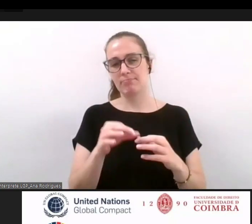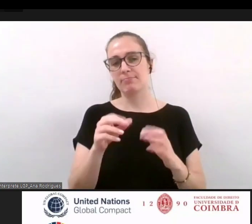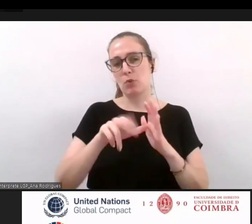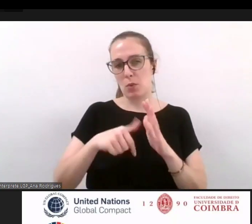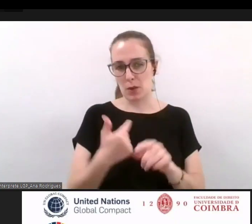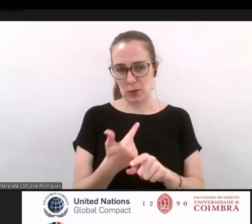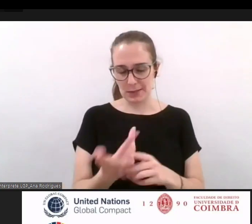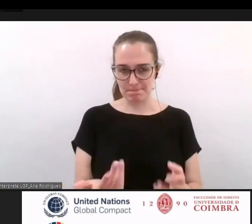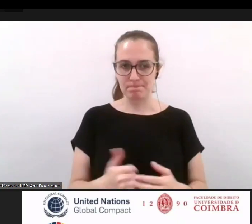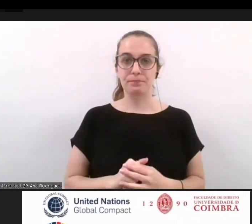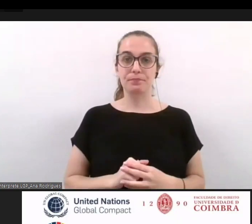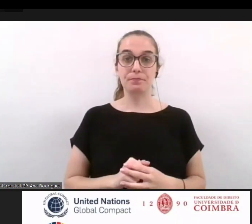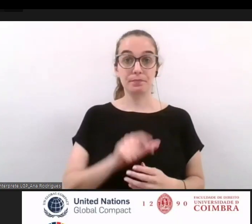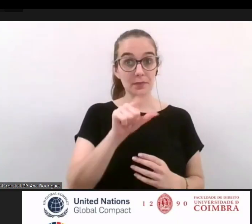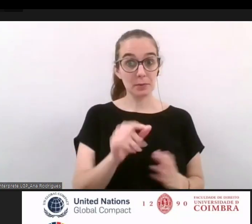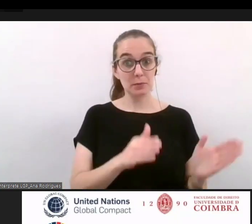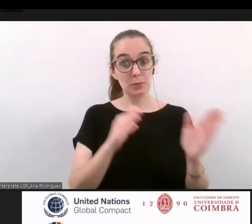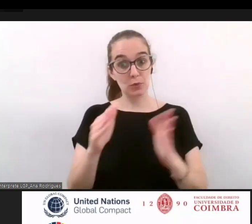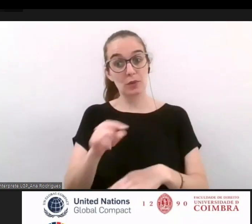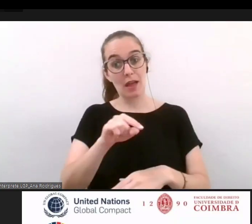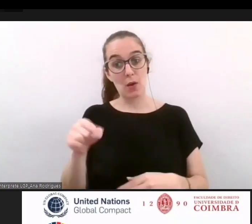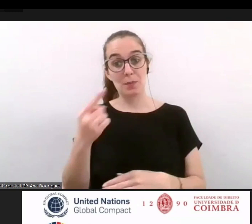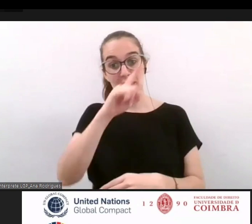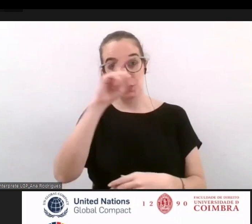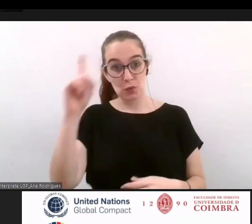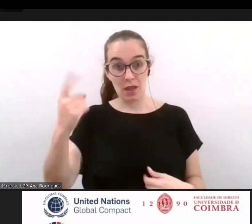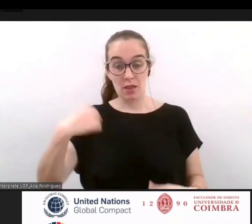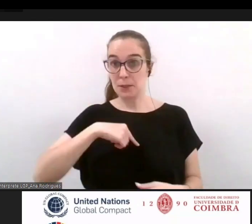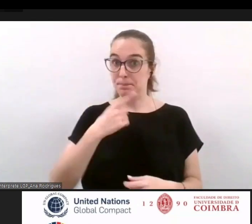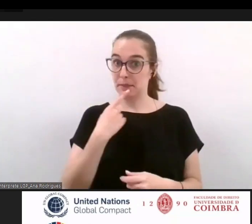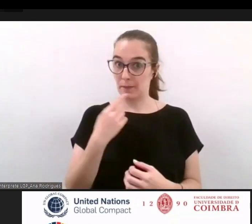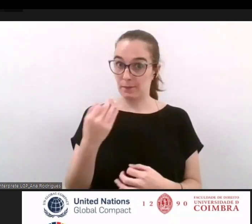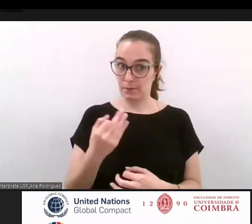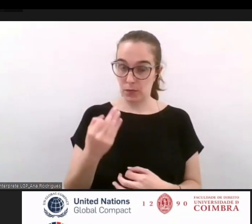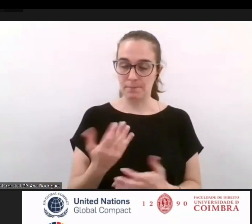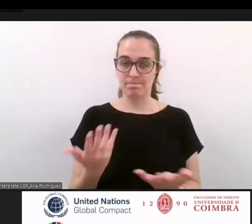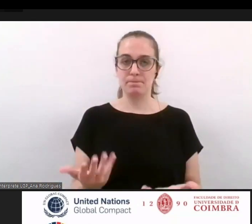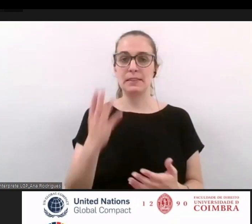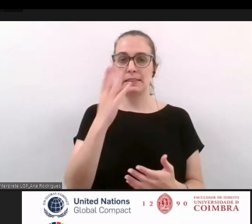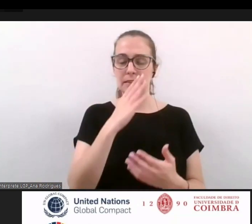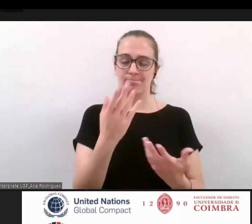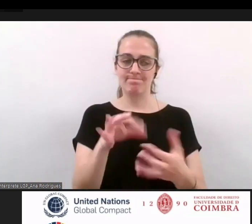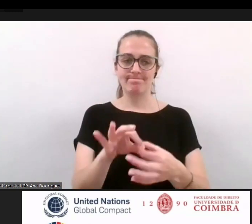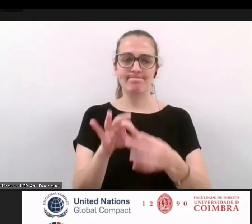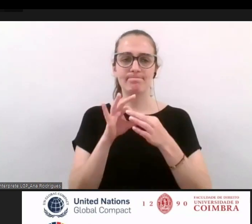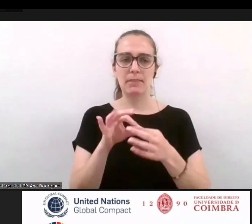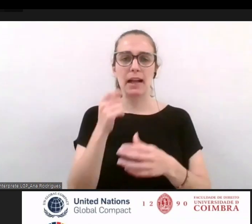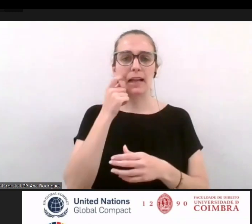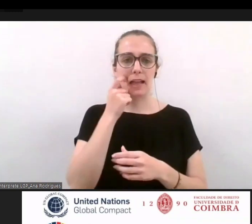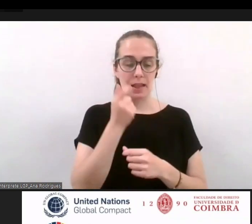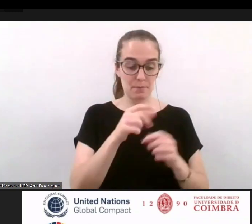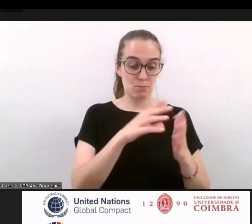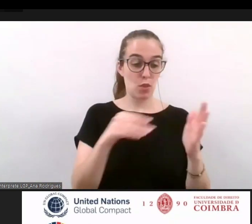outra dificuldade que identificamos, que é esta ligação forte entre o modelo